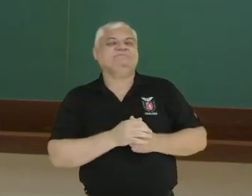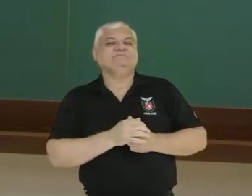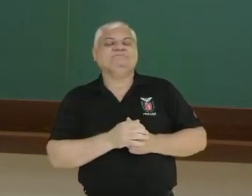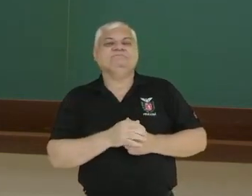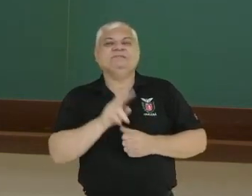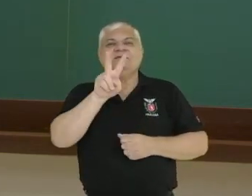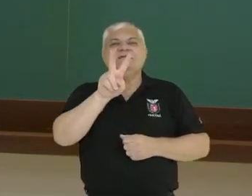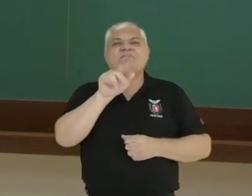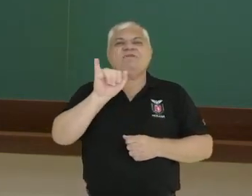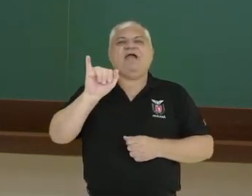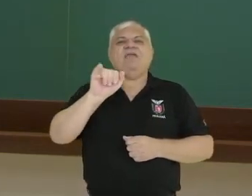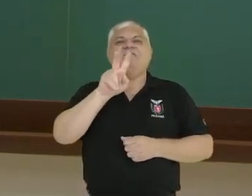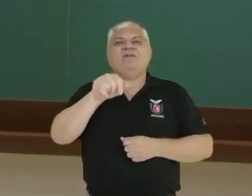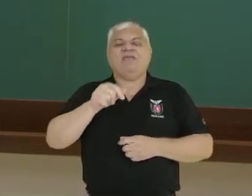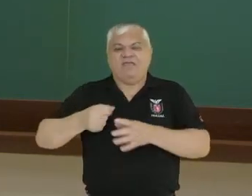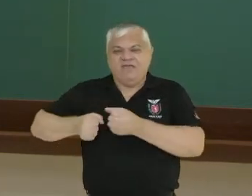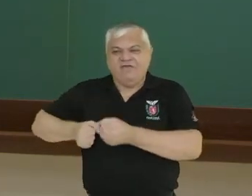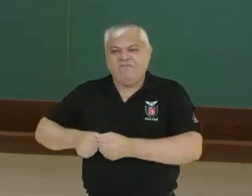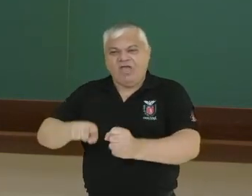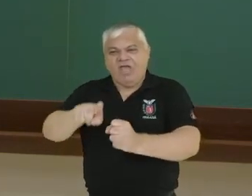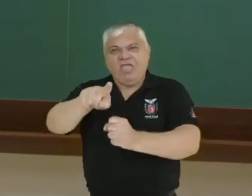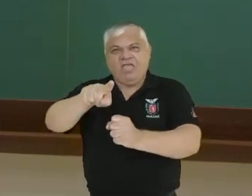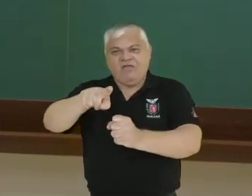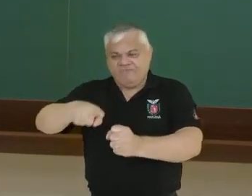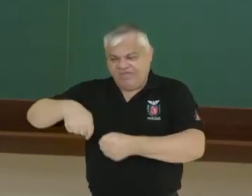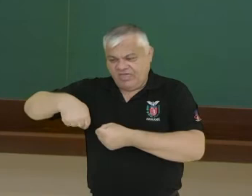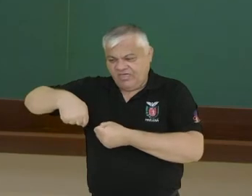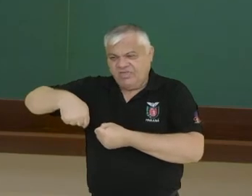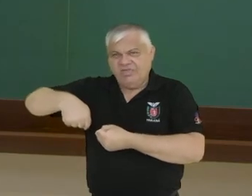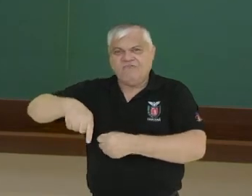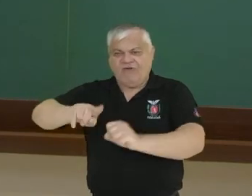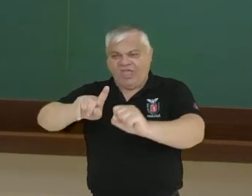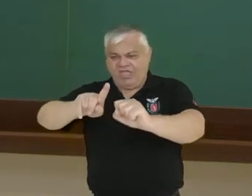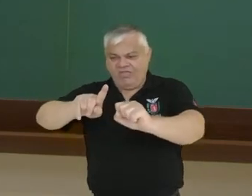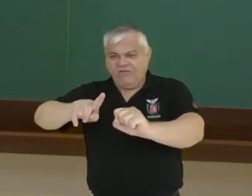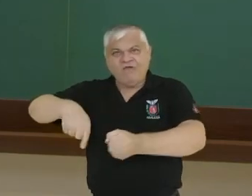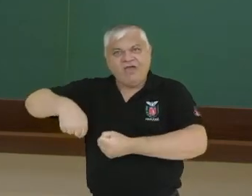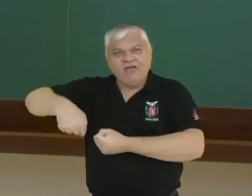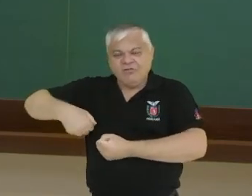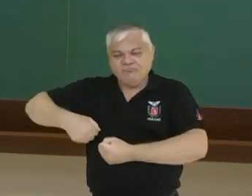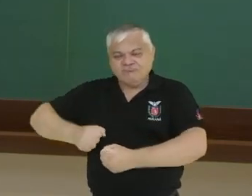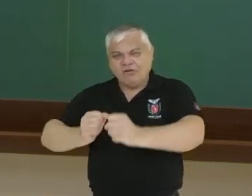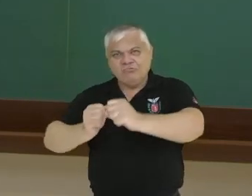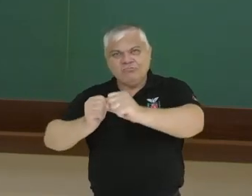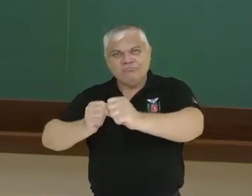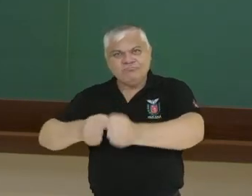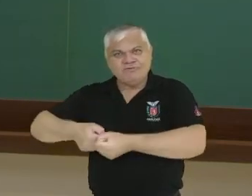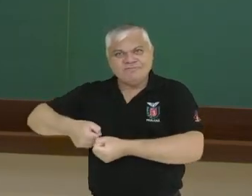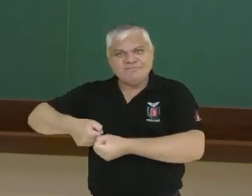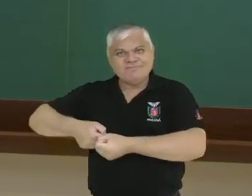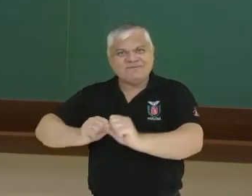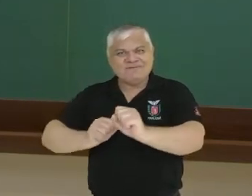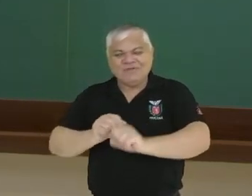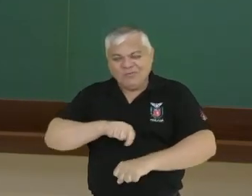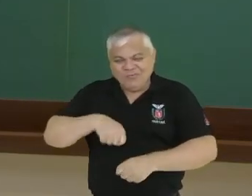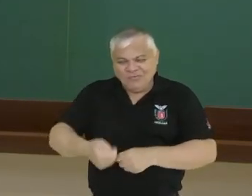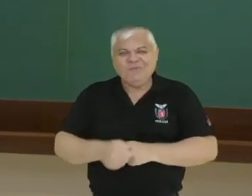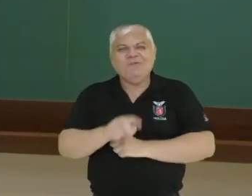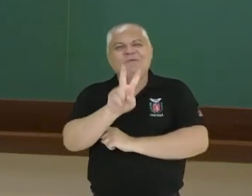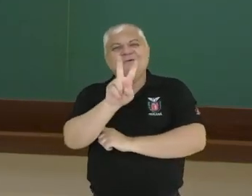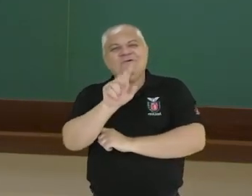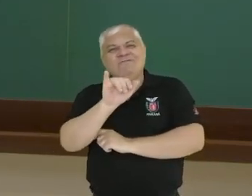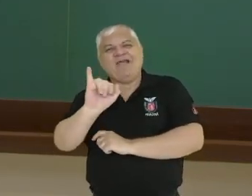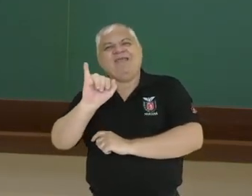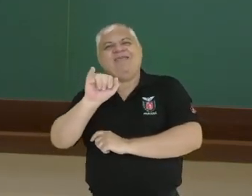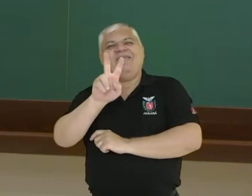vai e vem, né? A ideia do serrote. Vai e vem quando ele está serrando a madeira, né? Vai e vem, né?